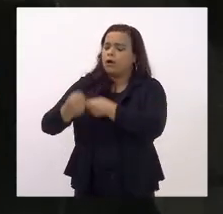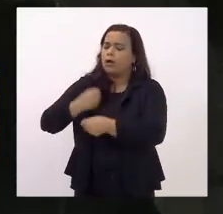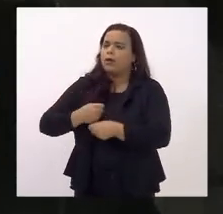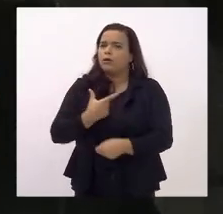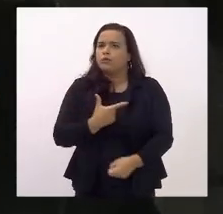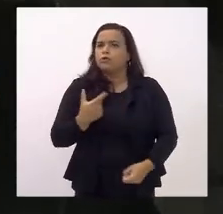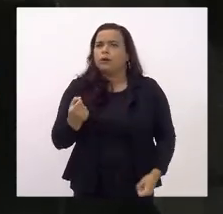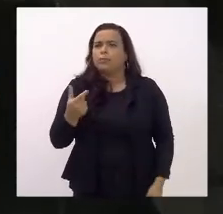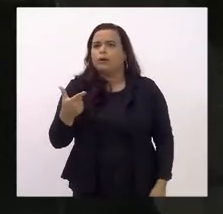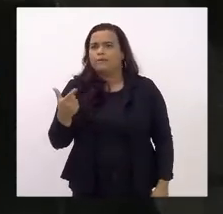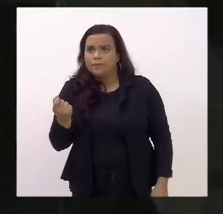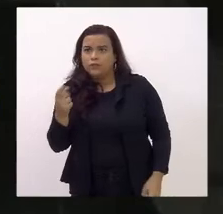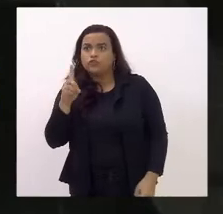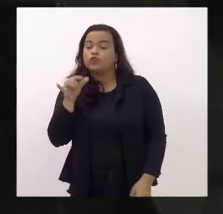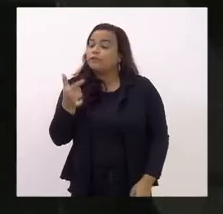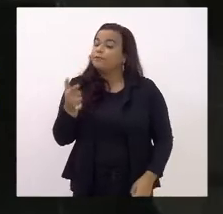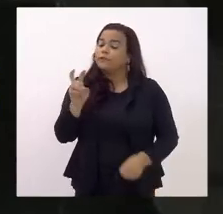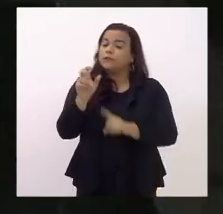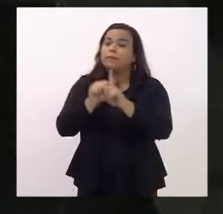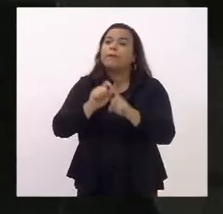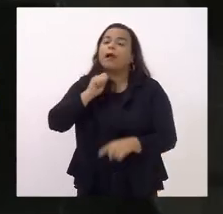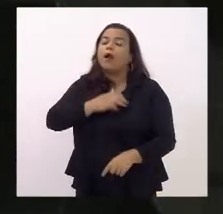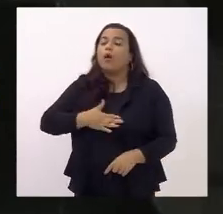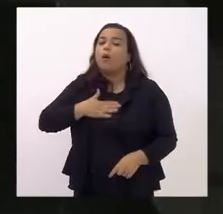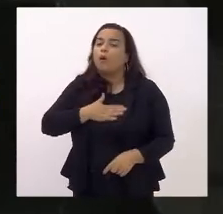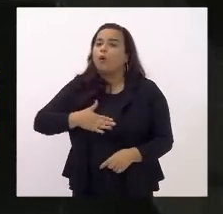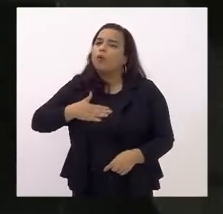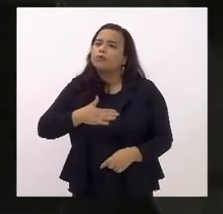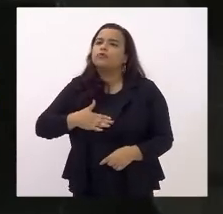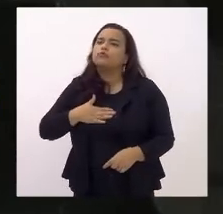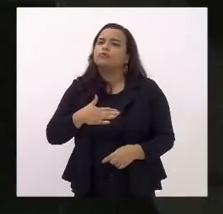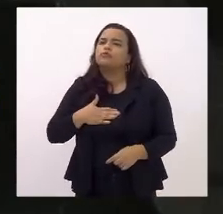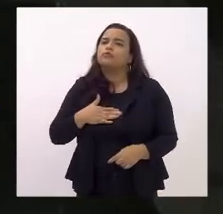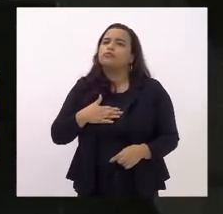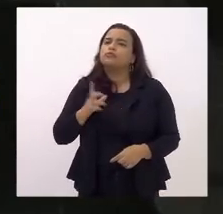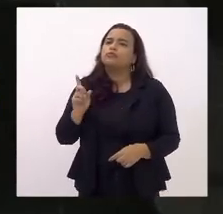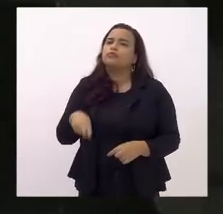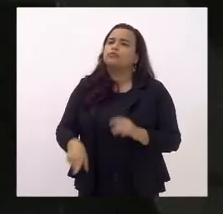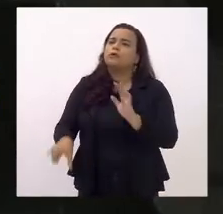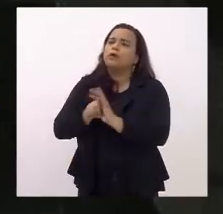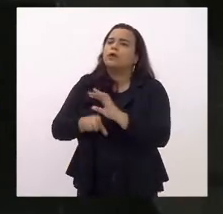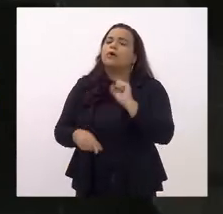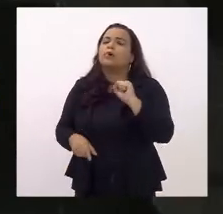2020, 25 de agosto de 2020, é a Lei